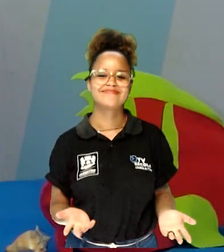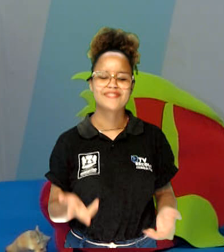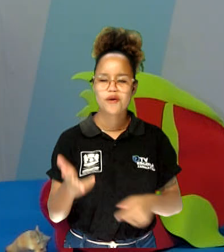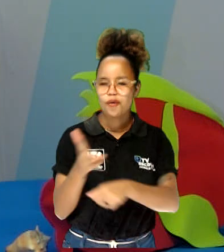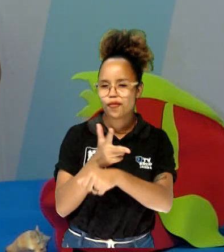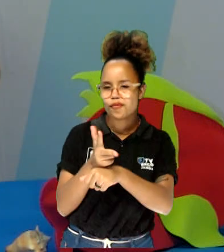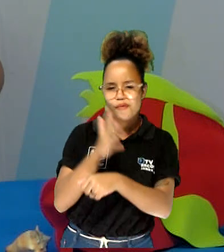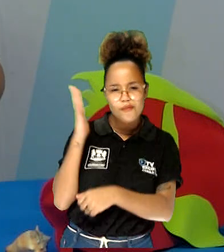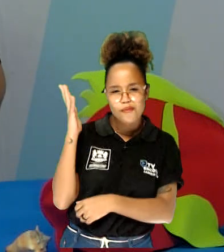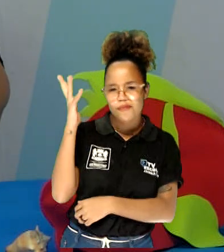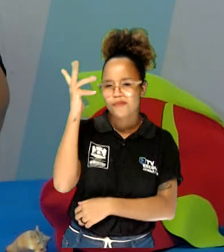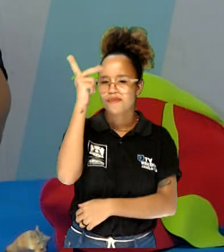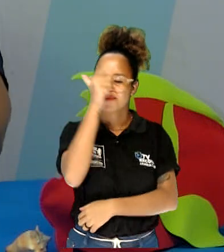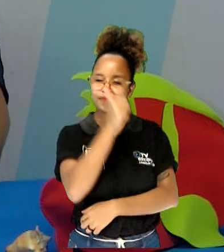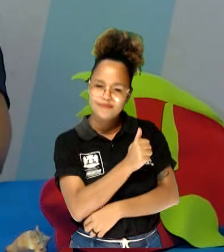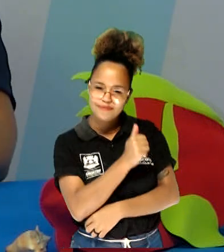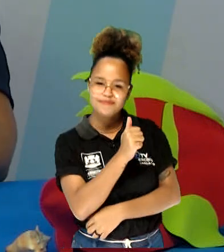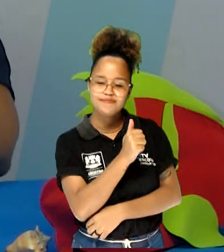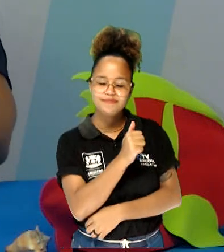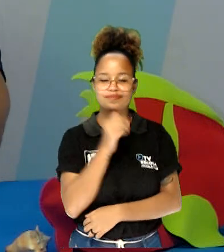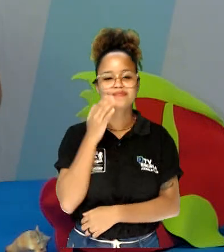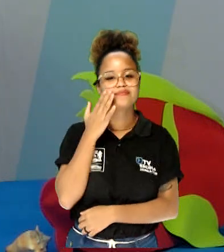Tão lindo!